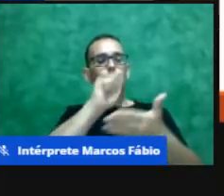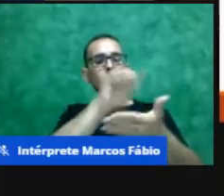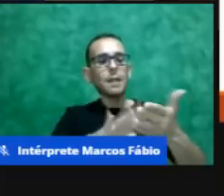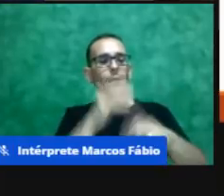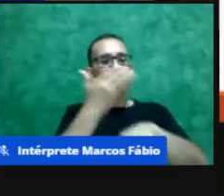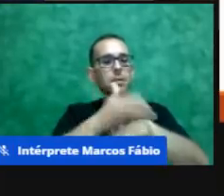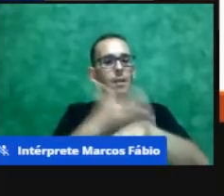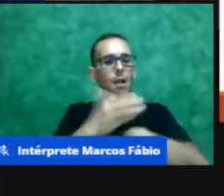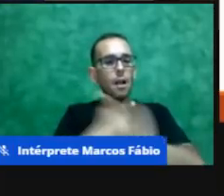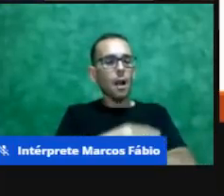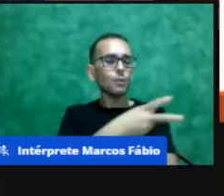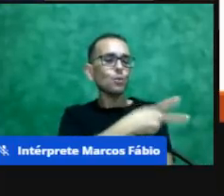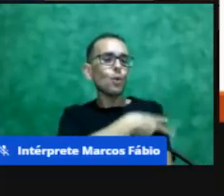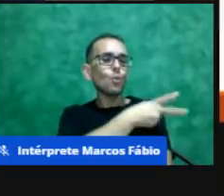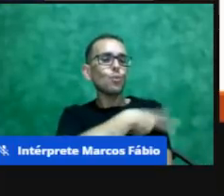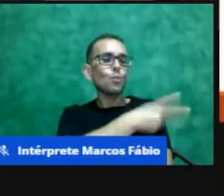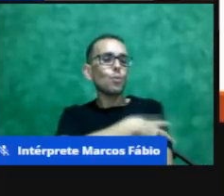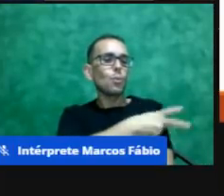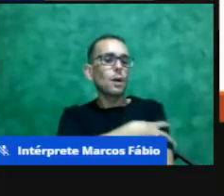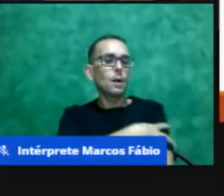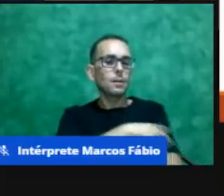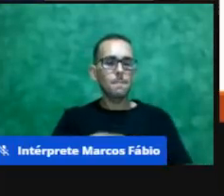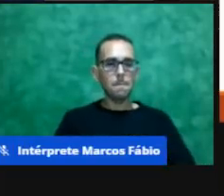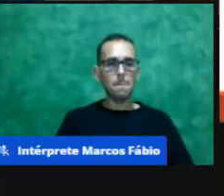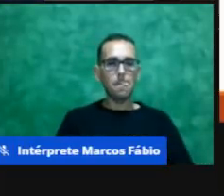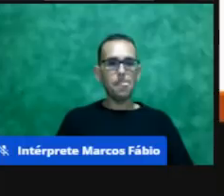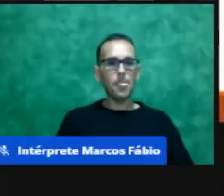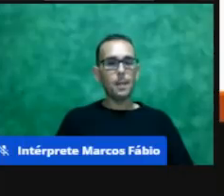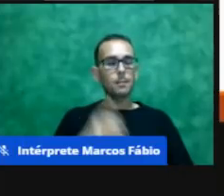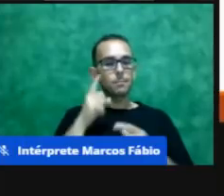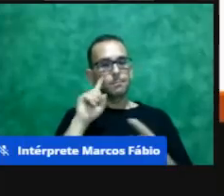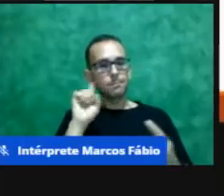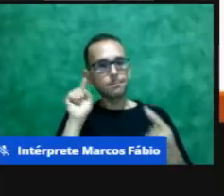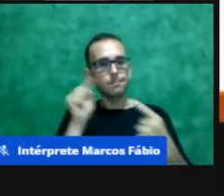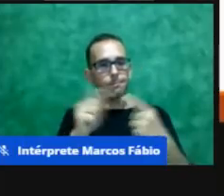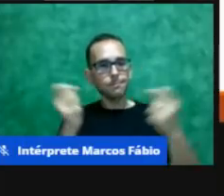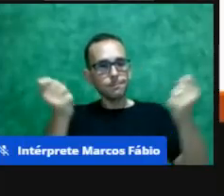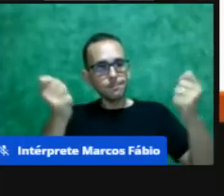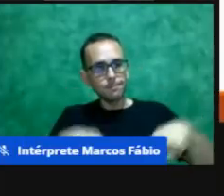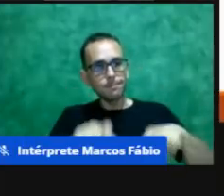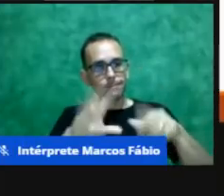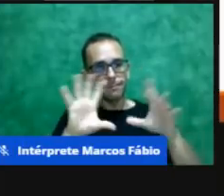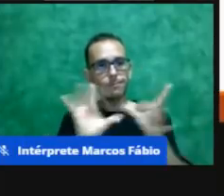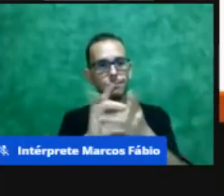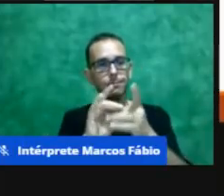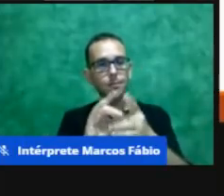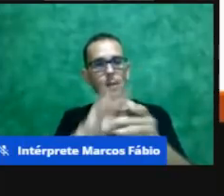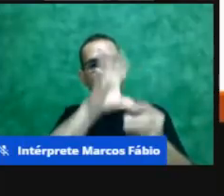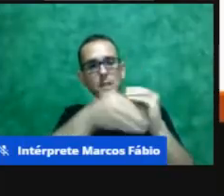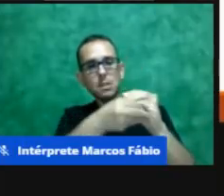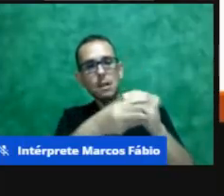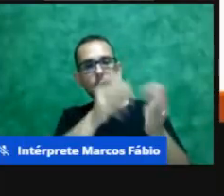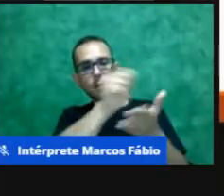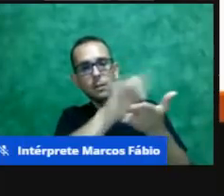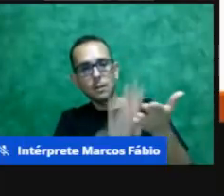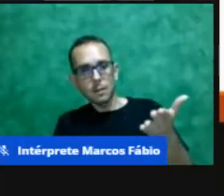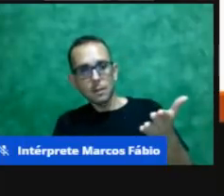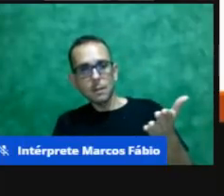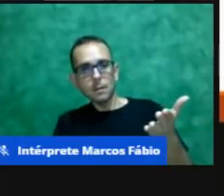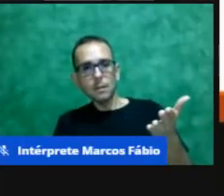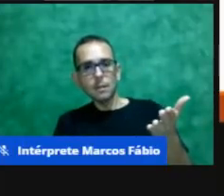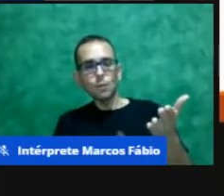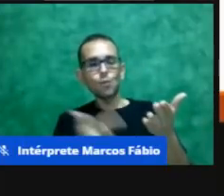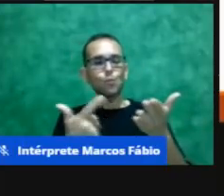de ensino fundamental. E aí, para que deixe ciente justamente que faz parte do quê? Uma atividade complementar que está justamente no